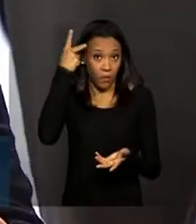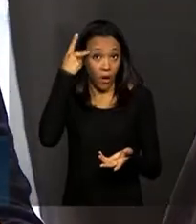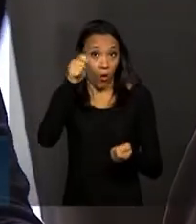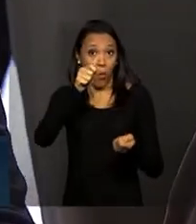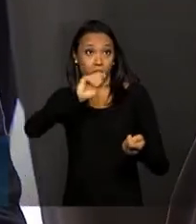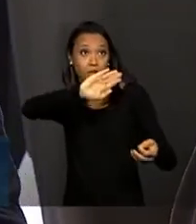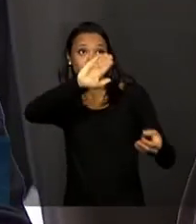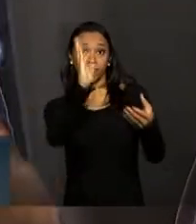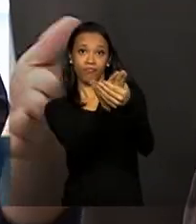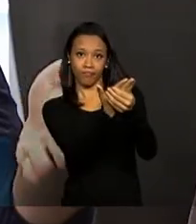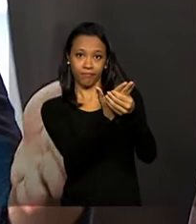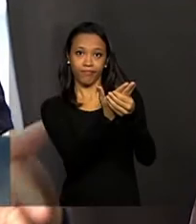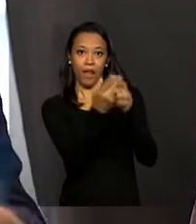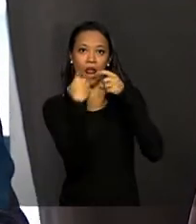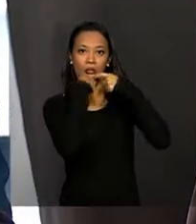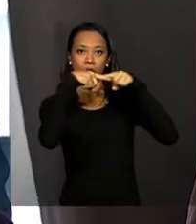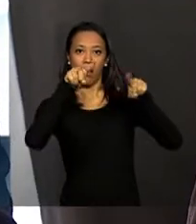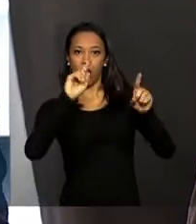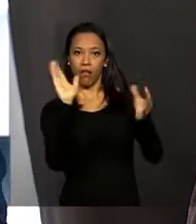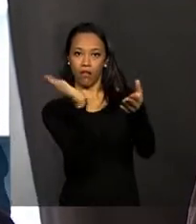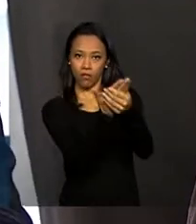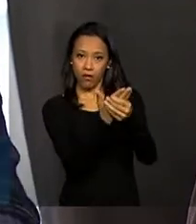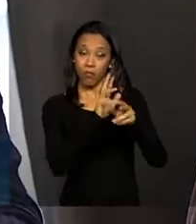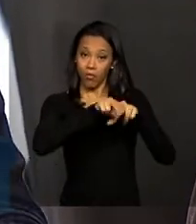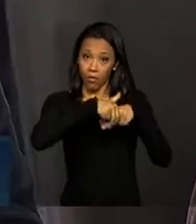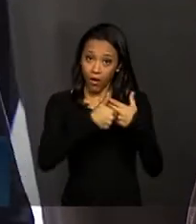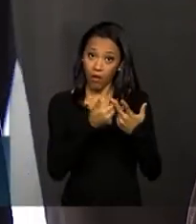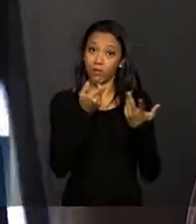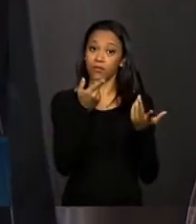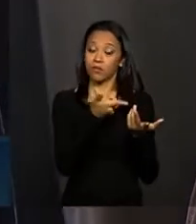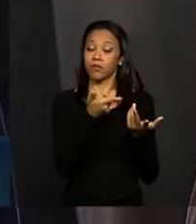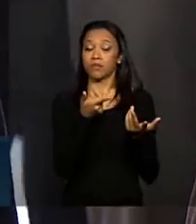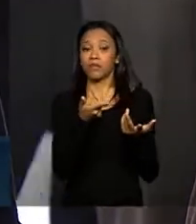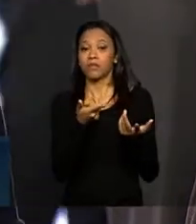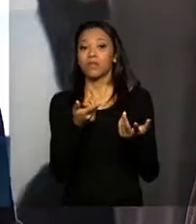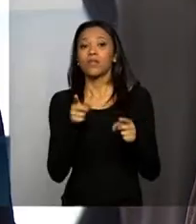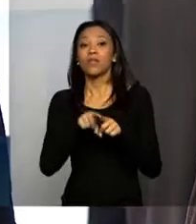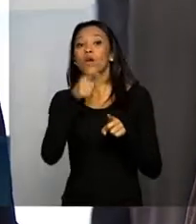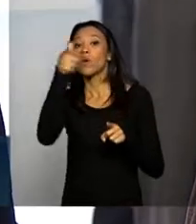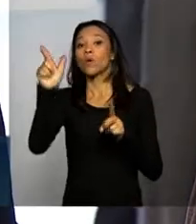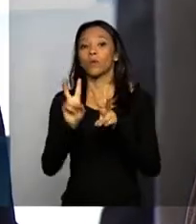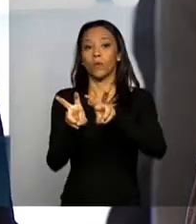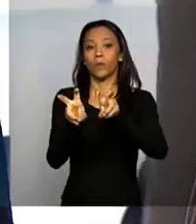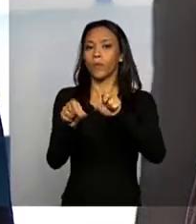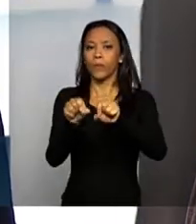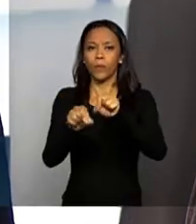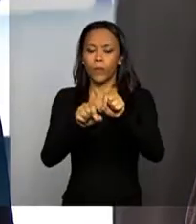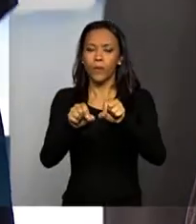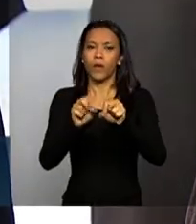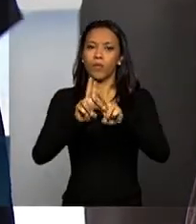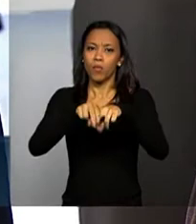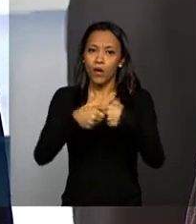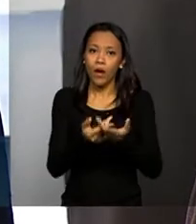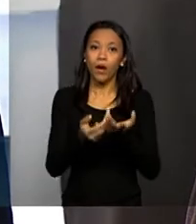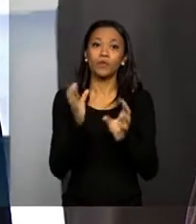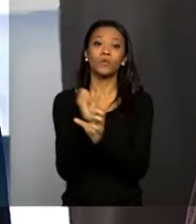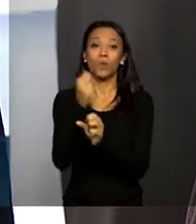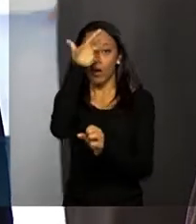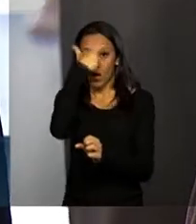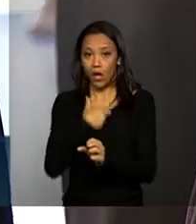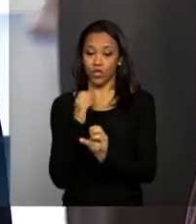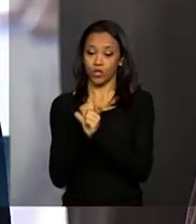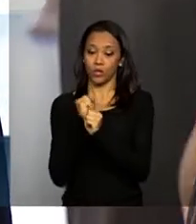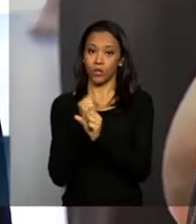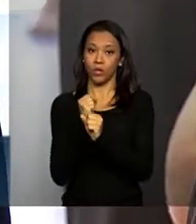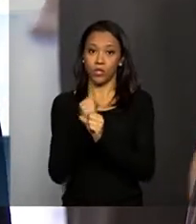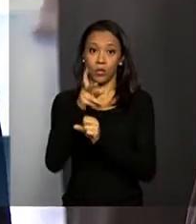justiça também diante dessa liminar obtida pelo Rio. E a outra questão é em relação ao tesoureiro do PT. Queria saber se isso